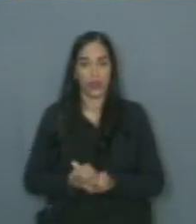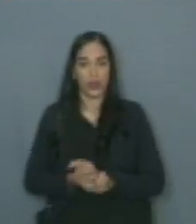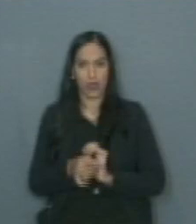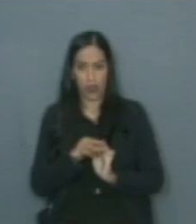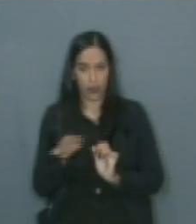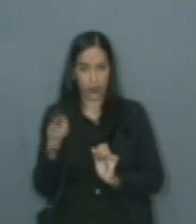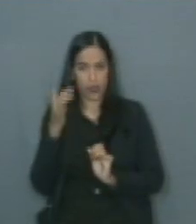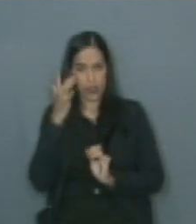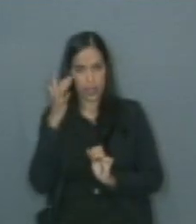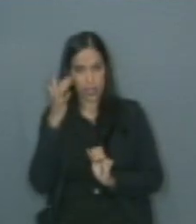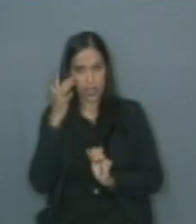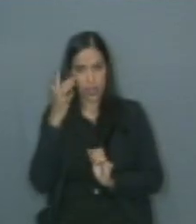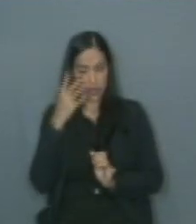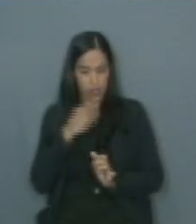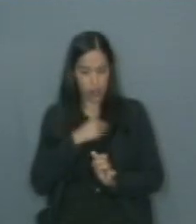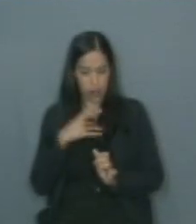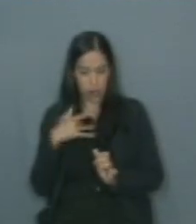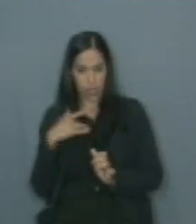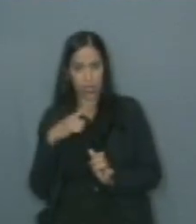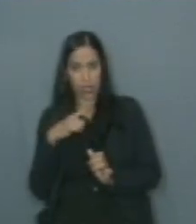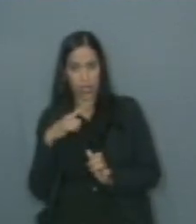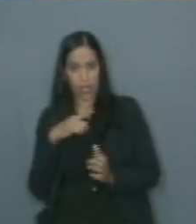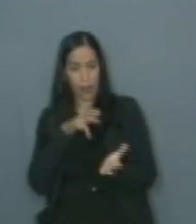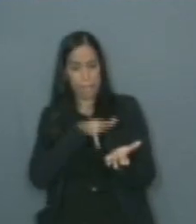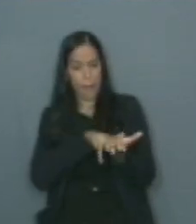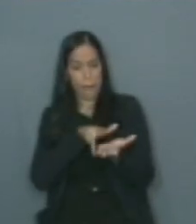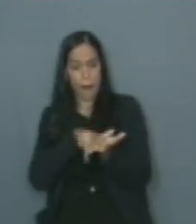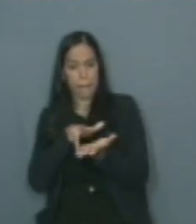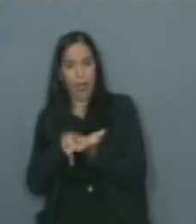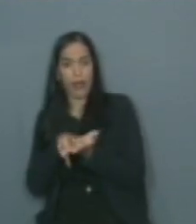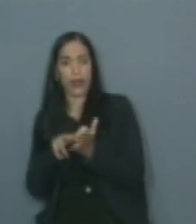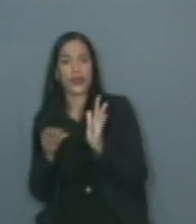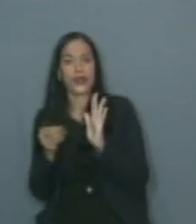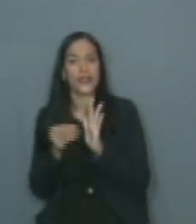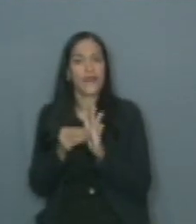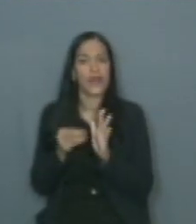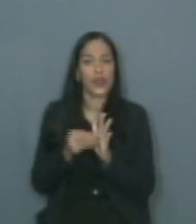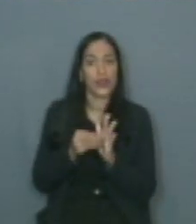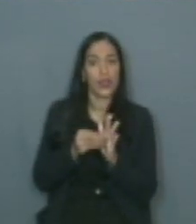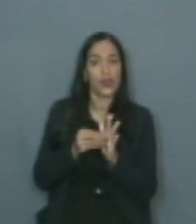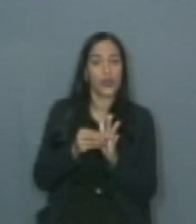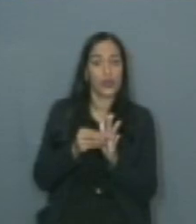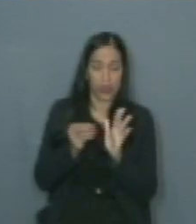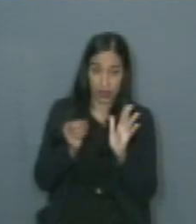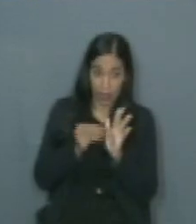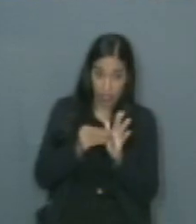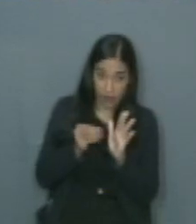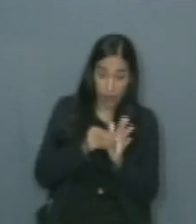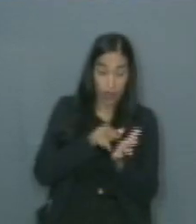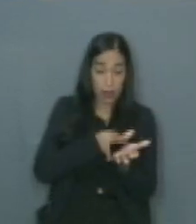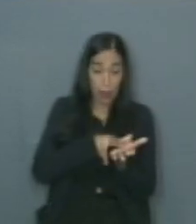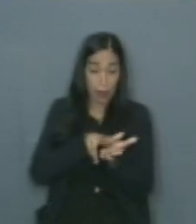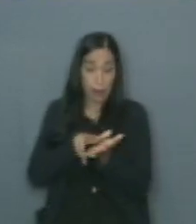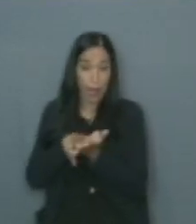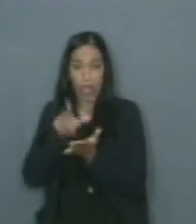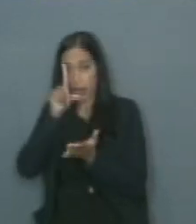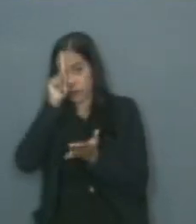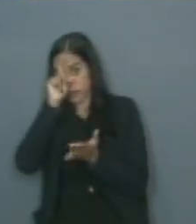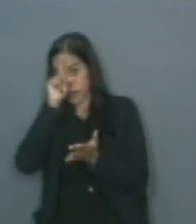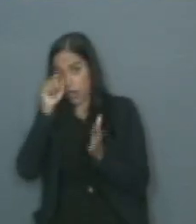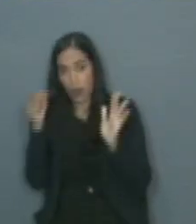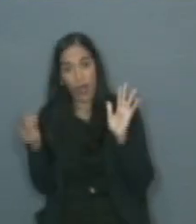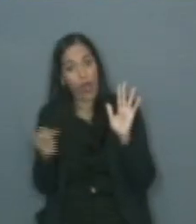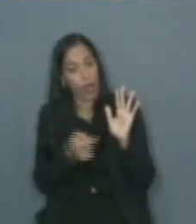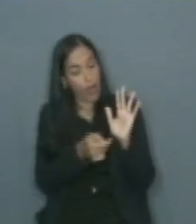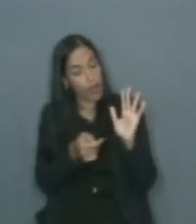Vocês acham que nas policlínicas do Recife tem maca hospitalar? Ou está faltando? Está faltando maca hospitalar? Olha